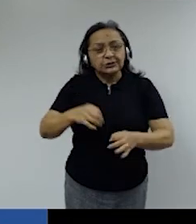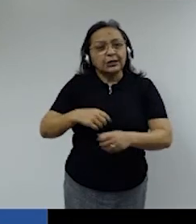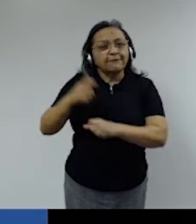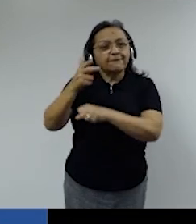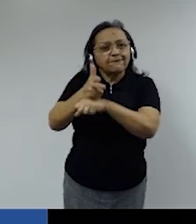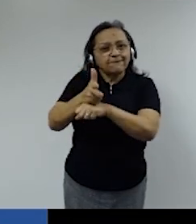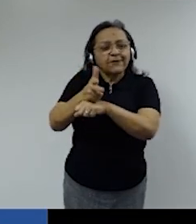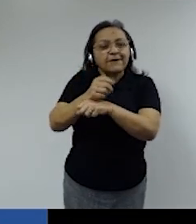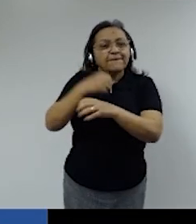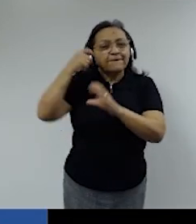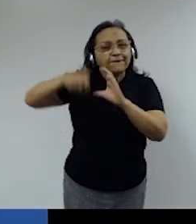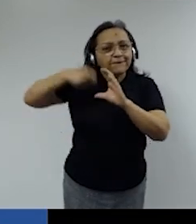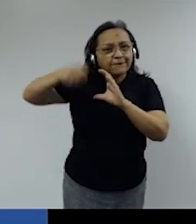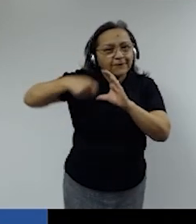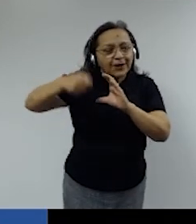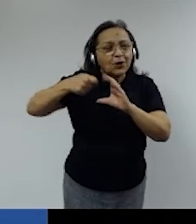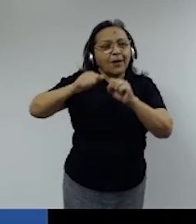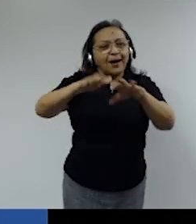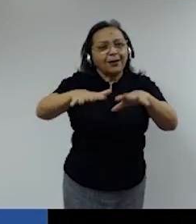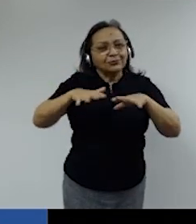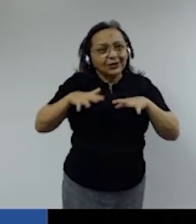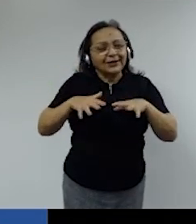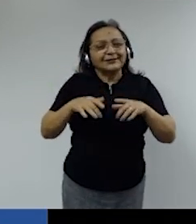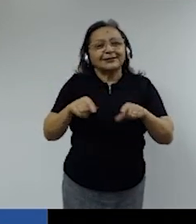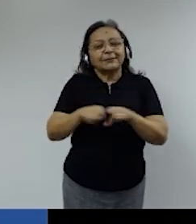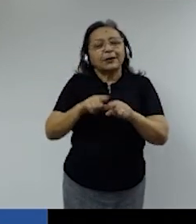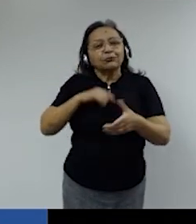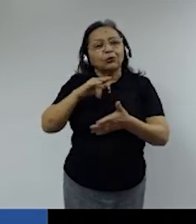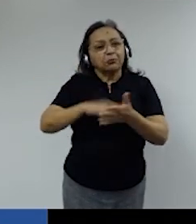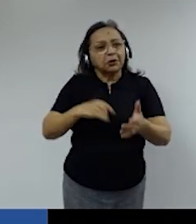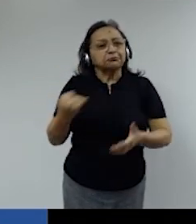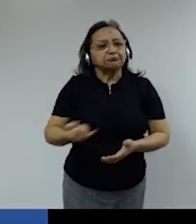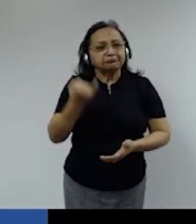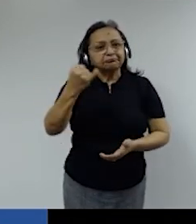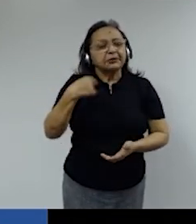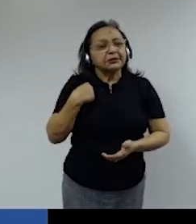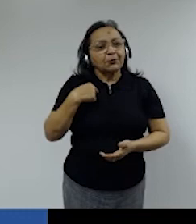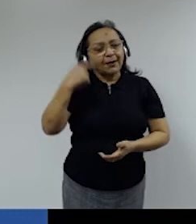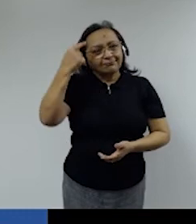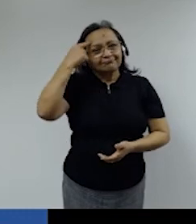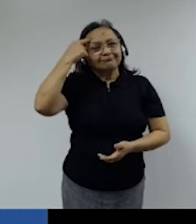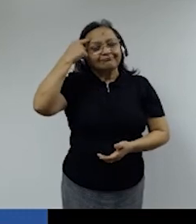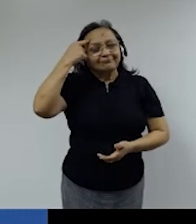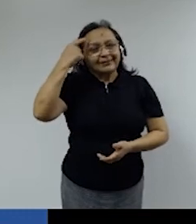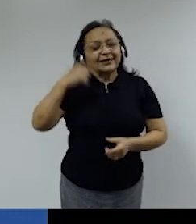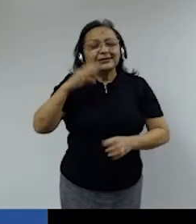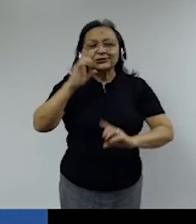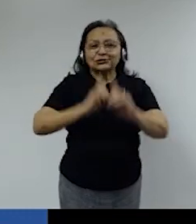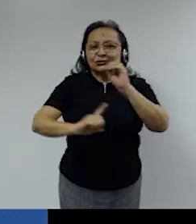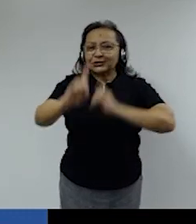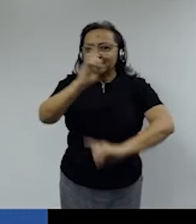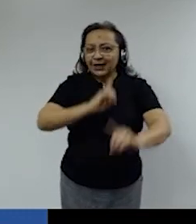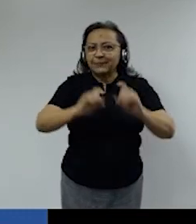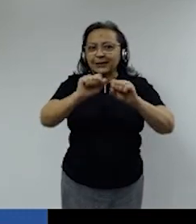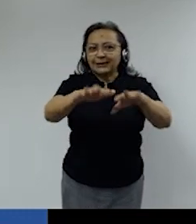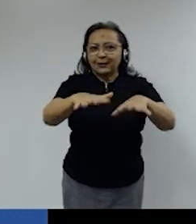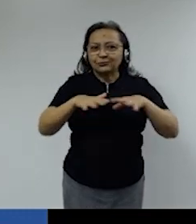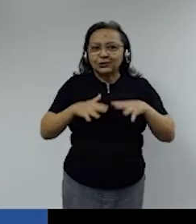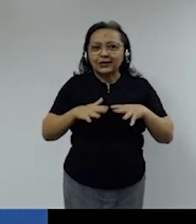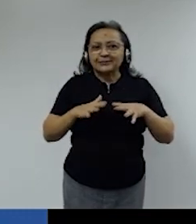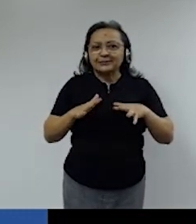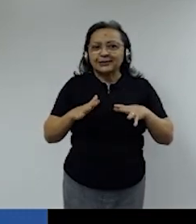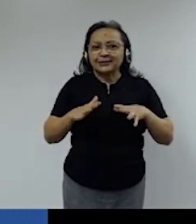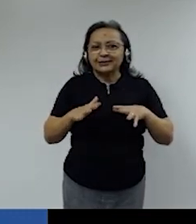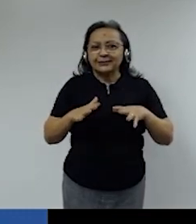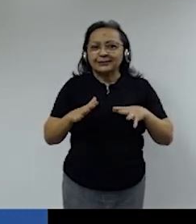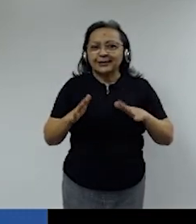e tem algumas entrevistas com juízes, e é um documentário que está bem interessante para a gente ter uma ideia da dinâmica das audiências de custódia para aqueles que não conheçam tão bem.